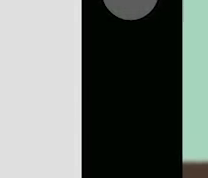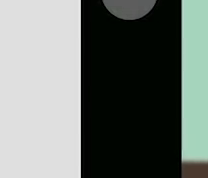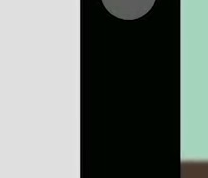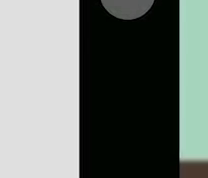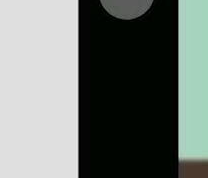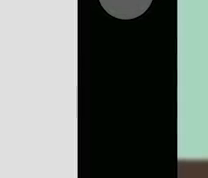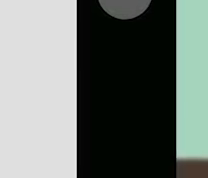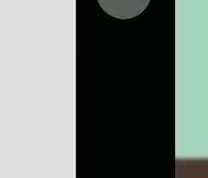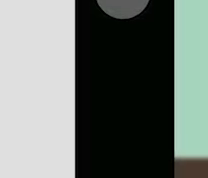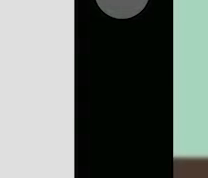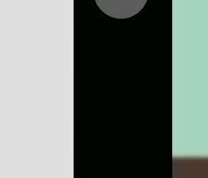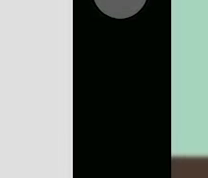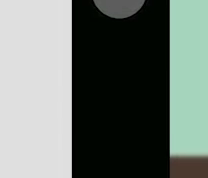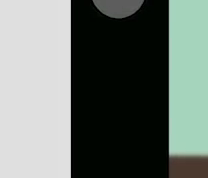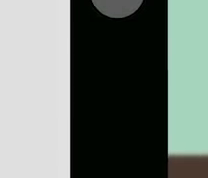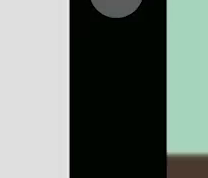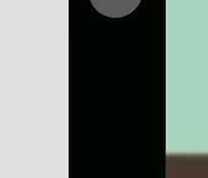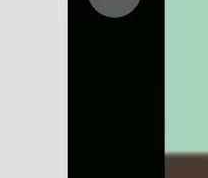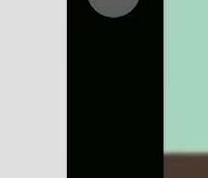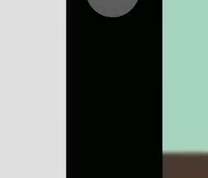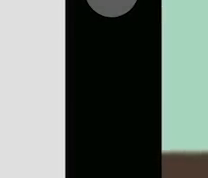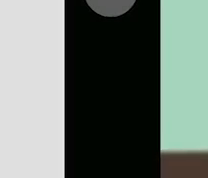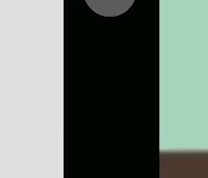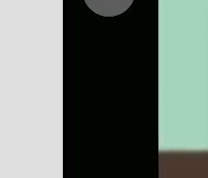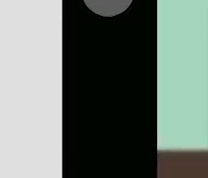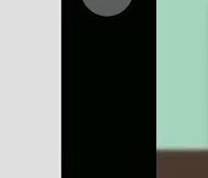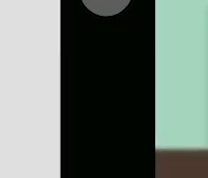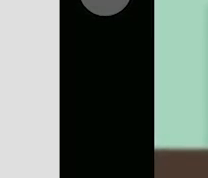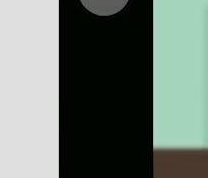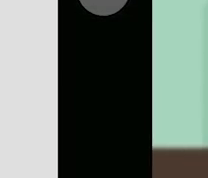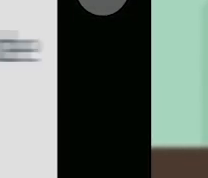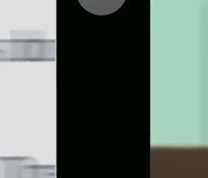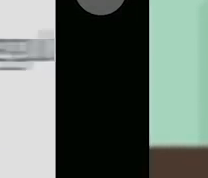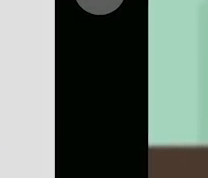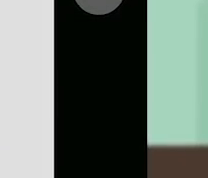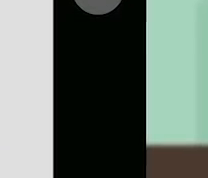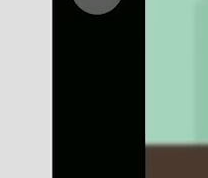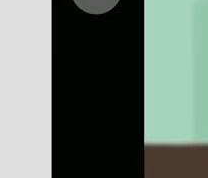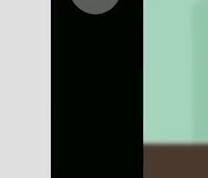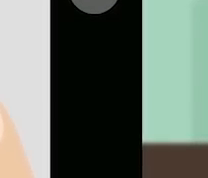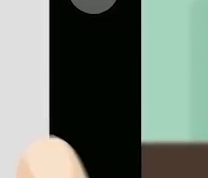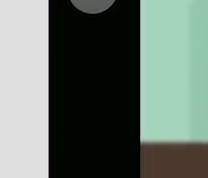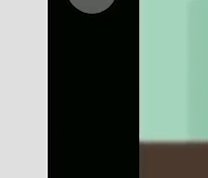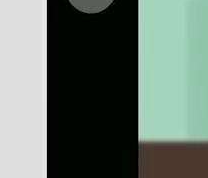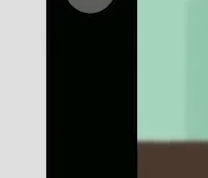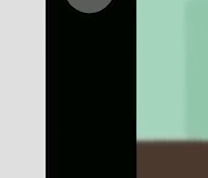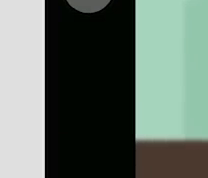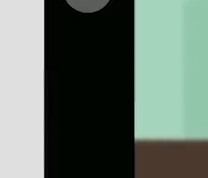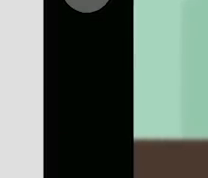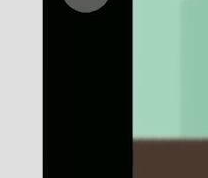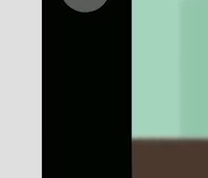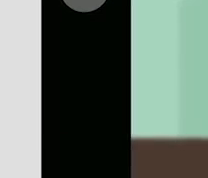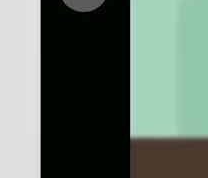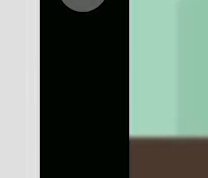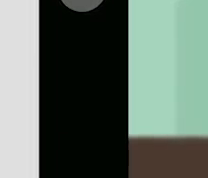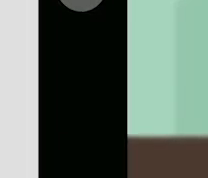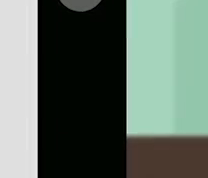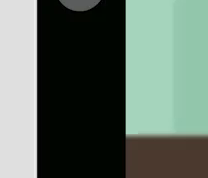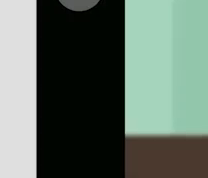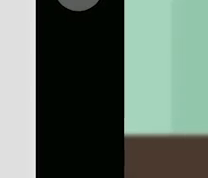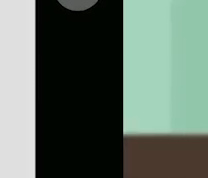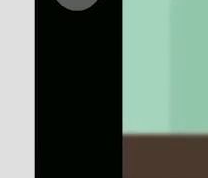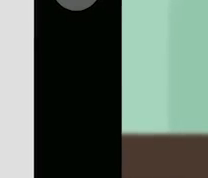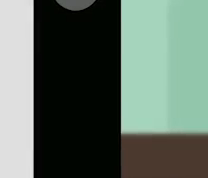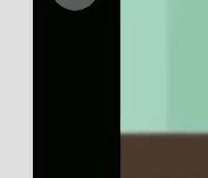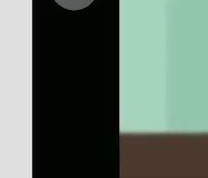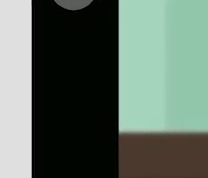www.tre-sp.jus.br, você pode denunciar propaganda irregular através do sistema de denúncia online. É necessário identificação da pessoa, anexar